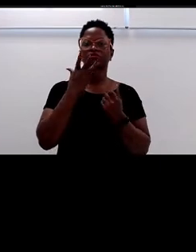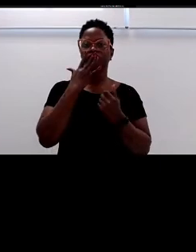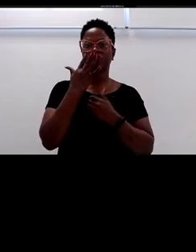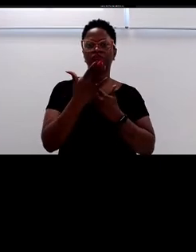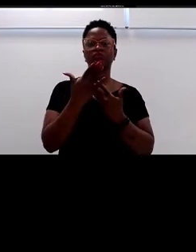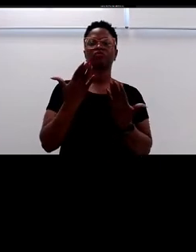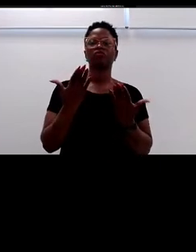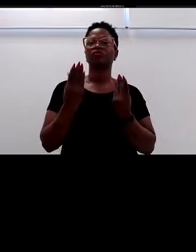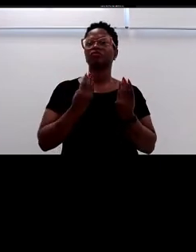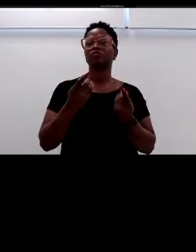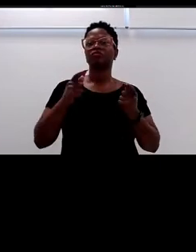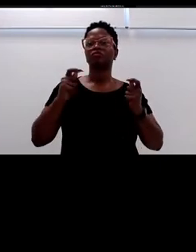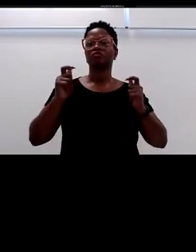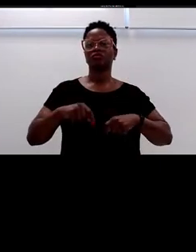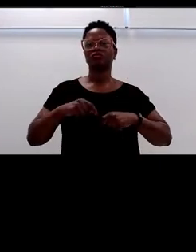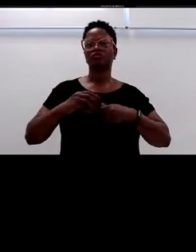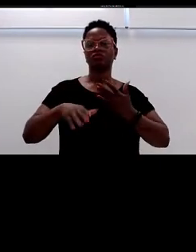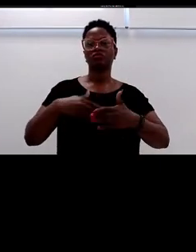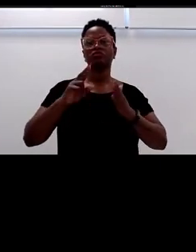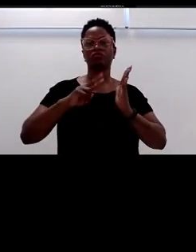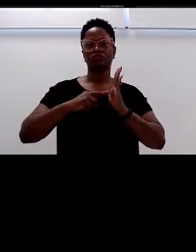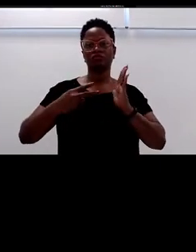isso também constrói um significado simbólico.